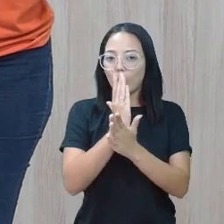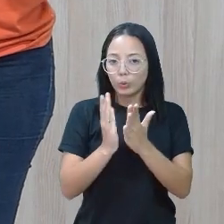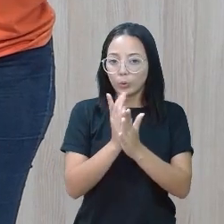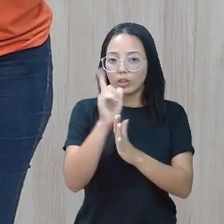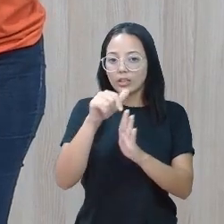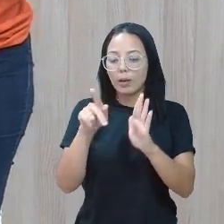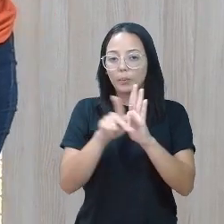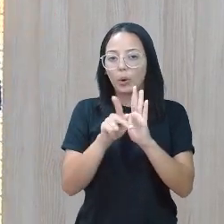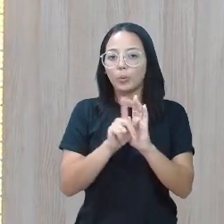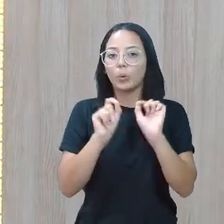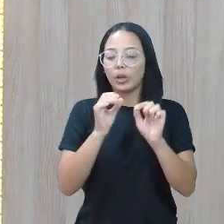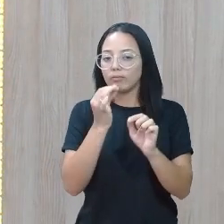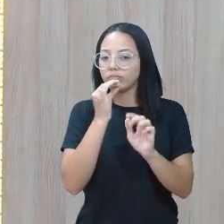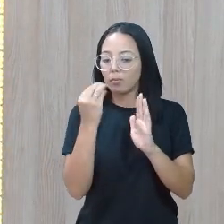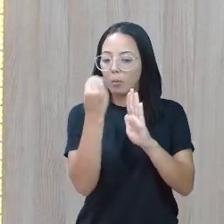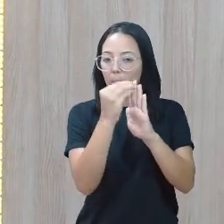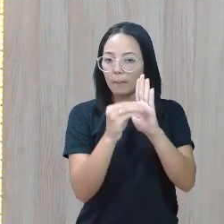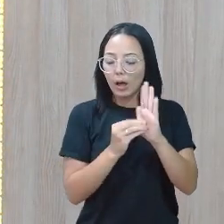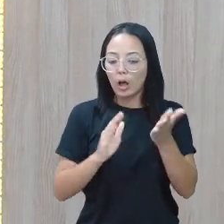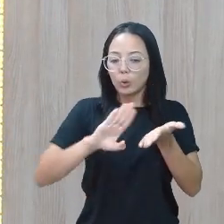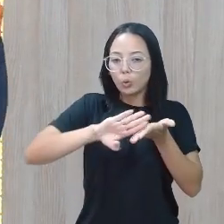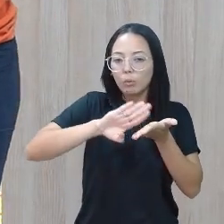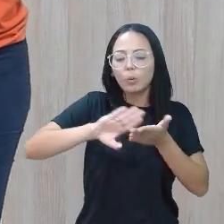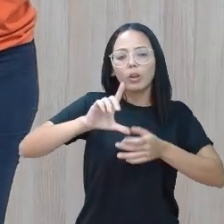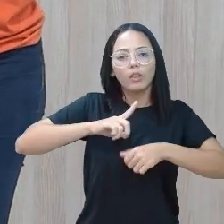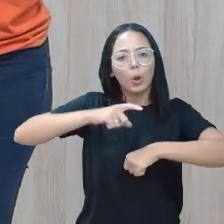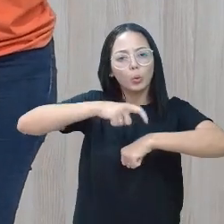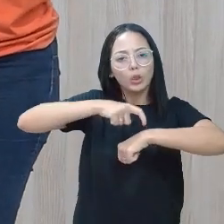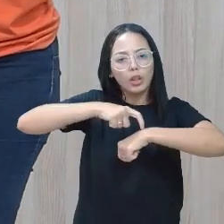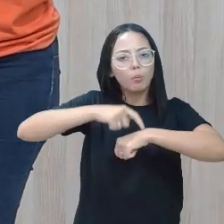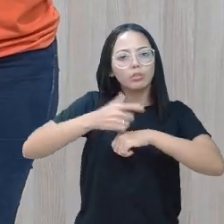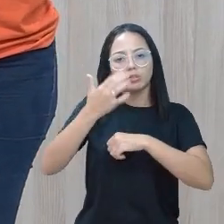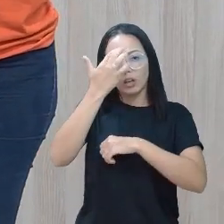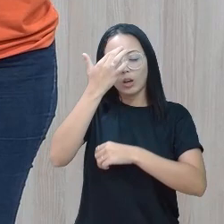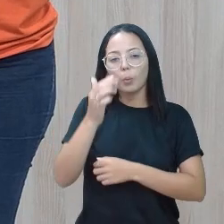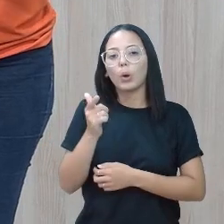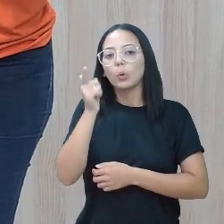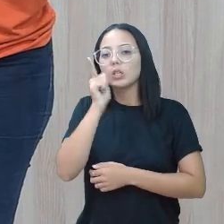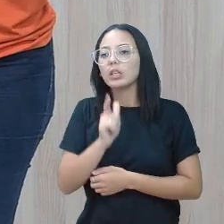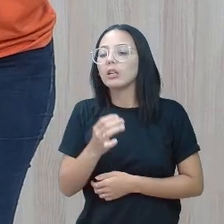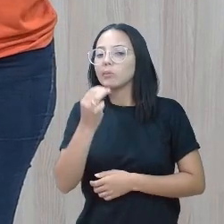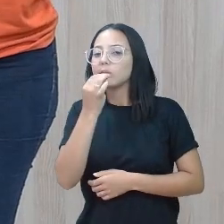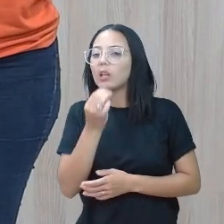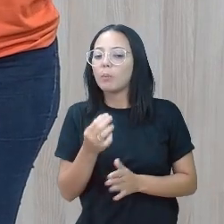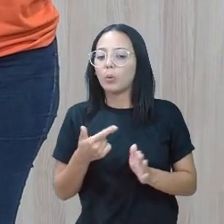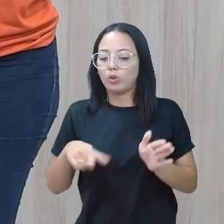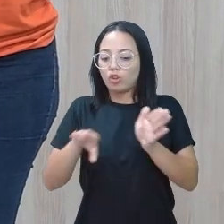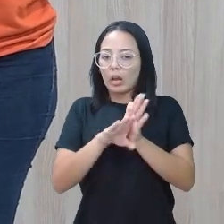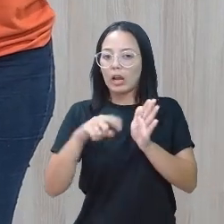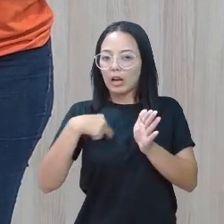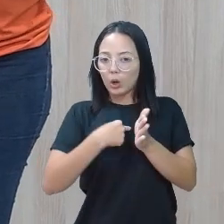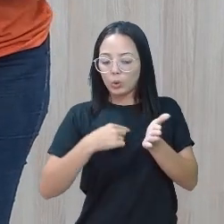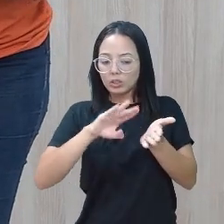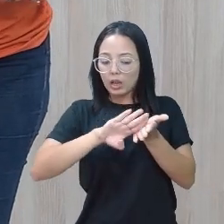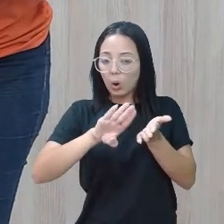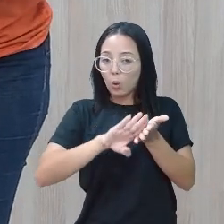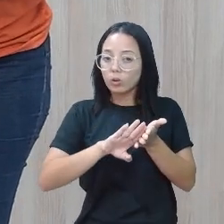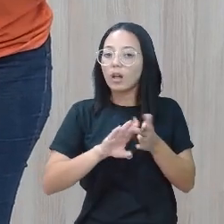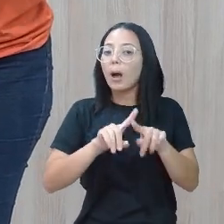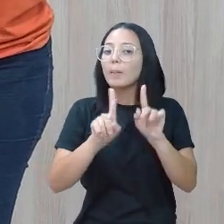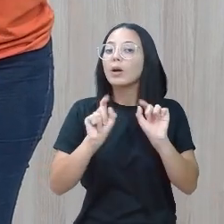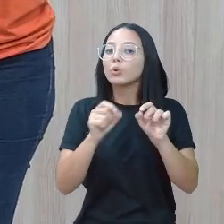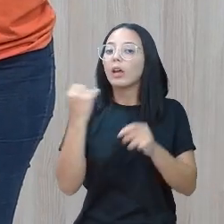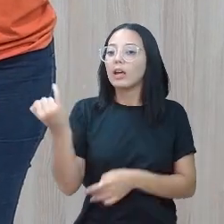ele é depositado no banco e tem um tempinho, né, gente, para poder chegar até a nossa conta. Agora, uma coisa